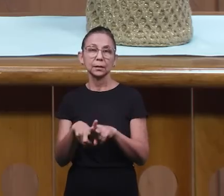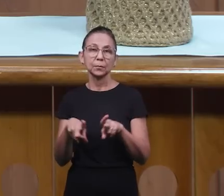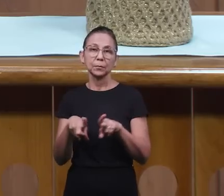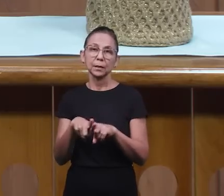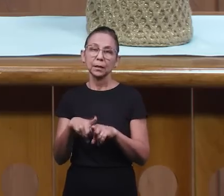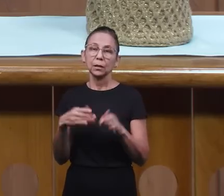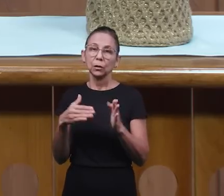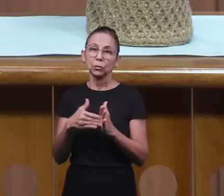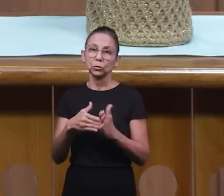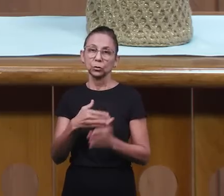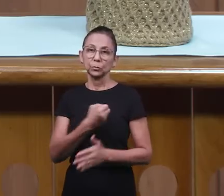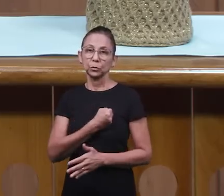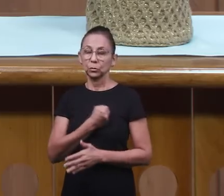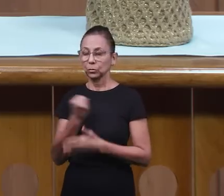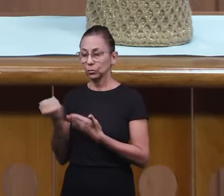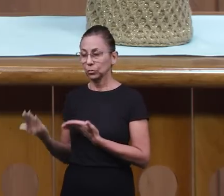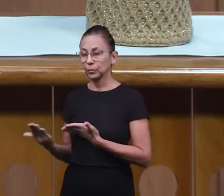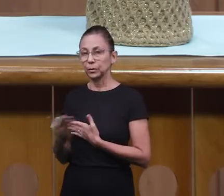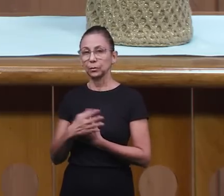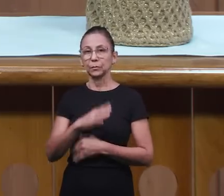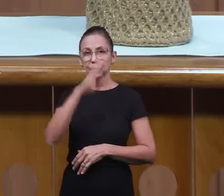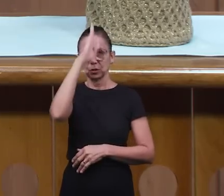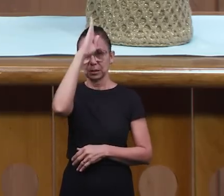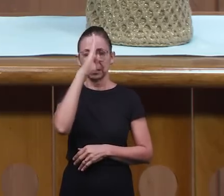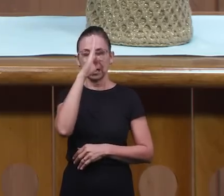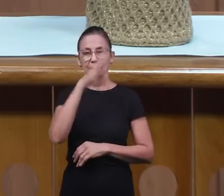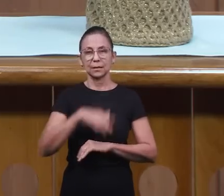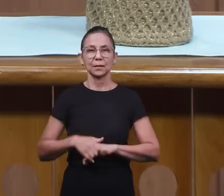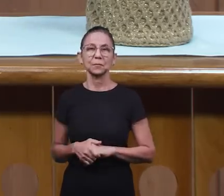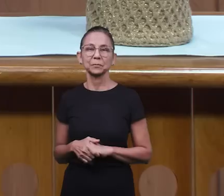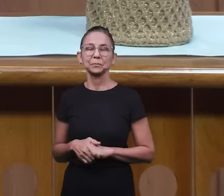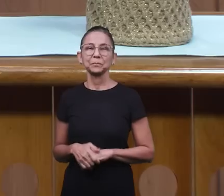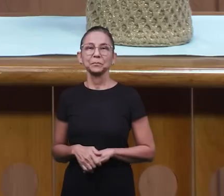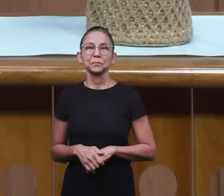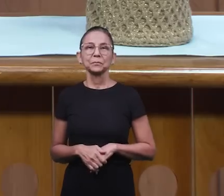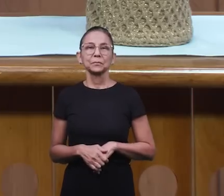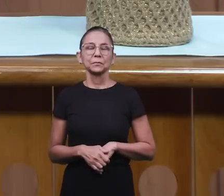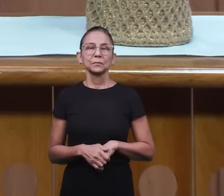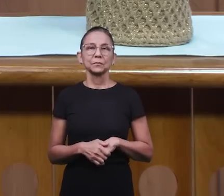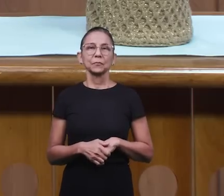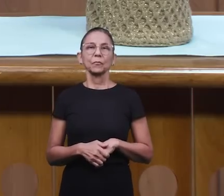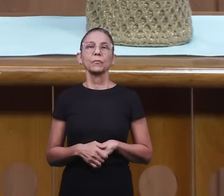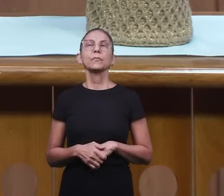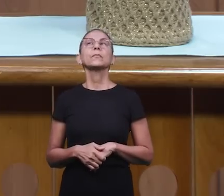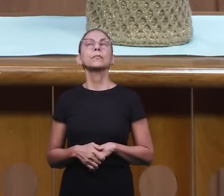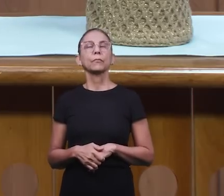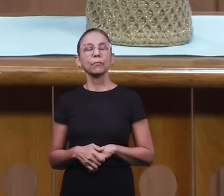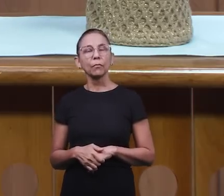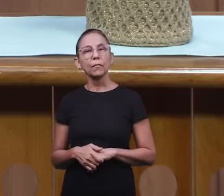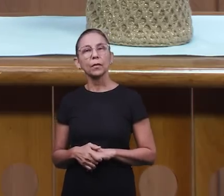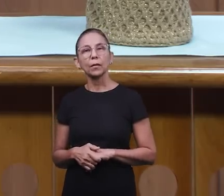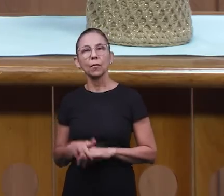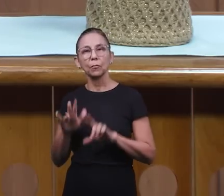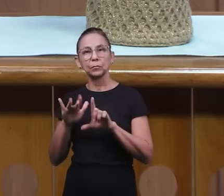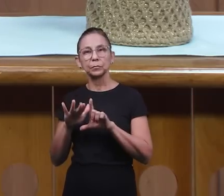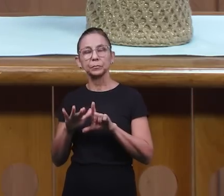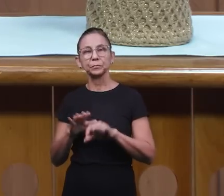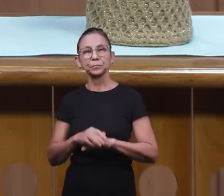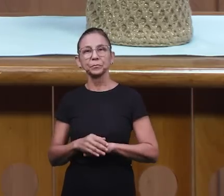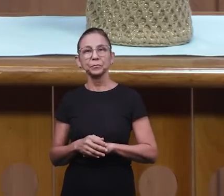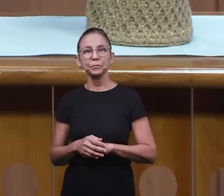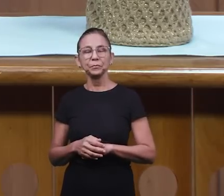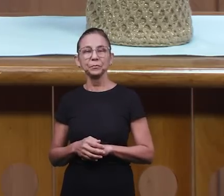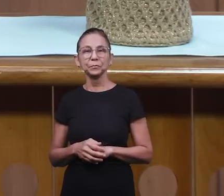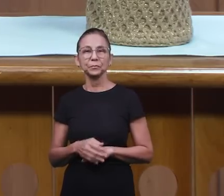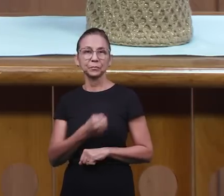último, um telefone de ligação gratuita, que é o 0800 707 3076. O QR Code vai te direcionar para esse